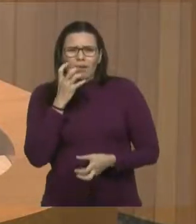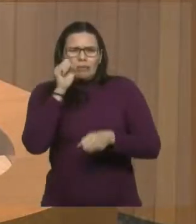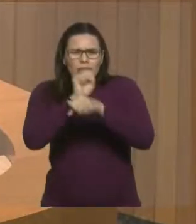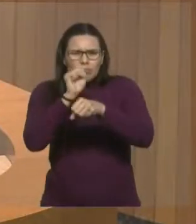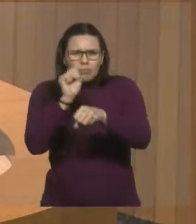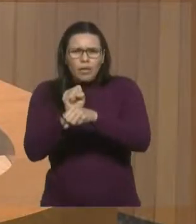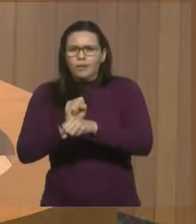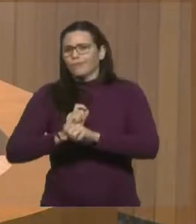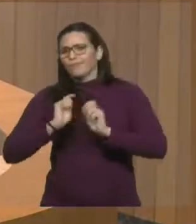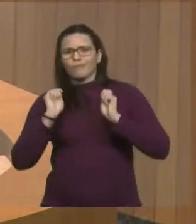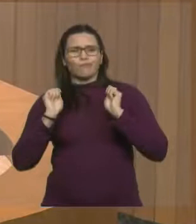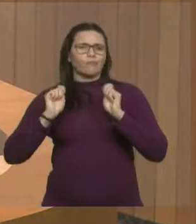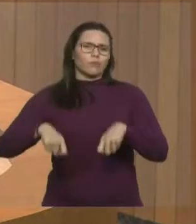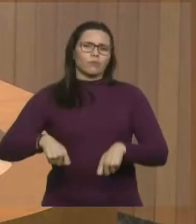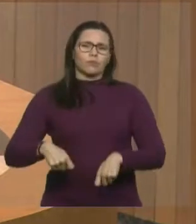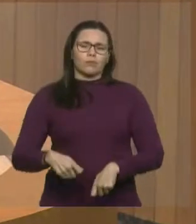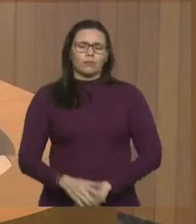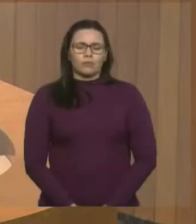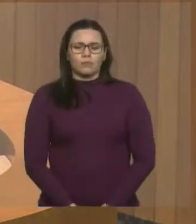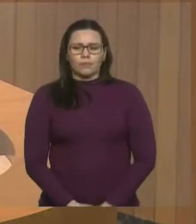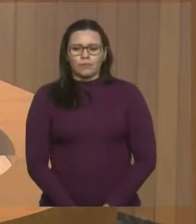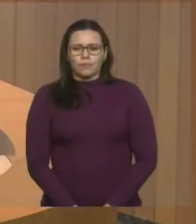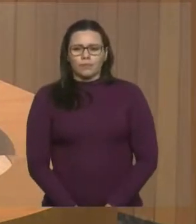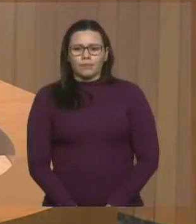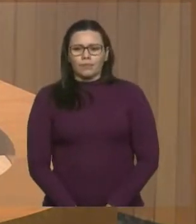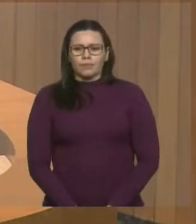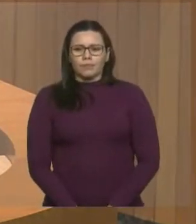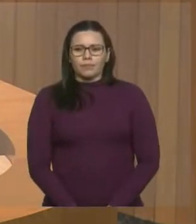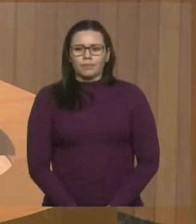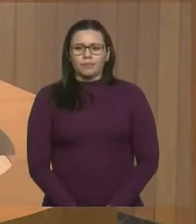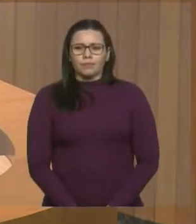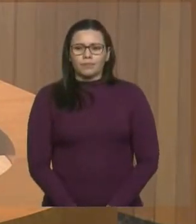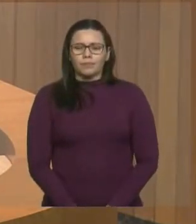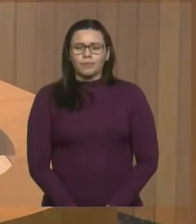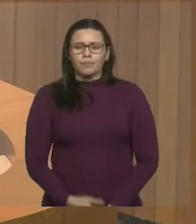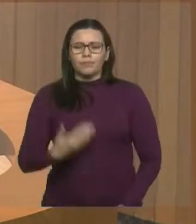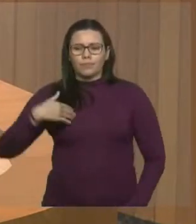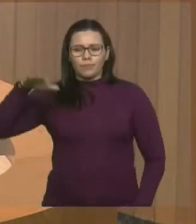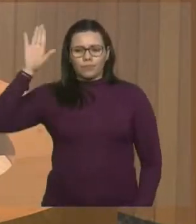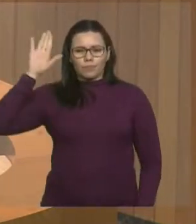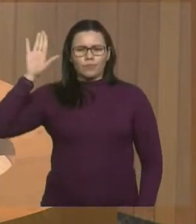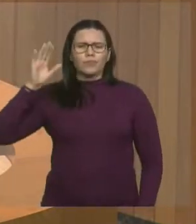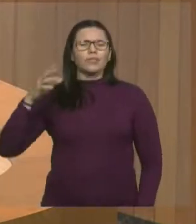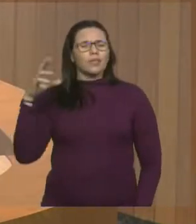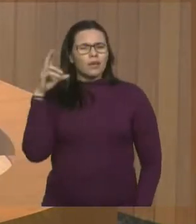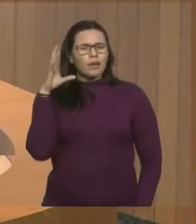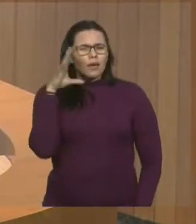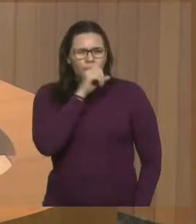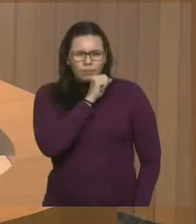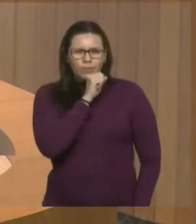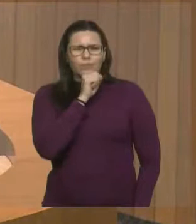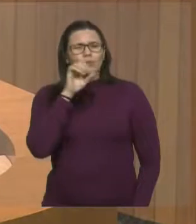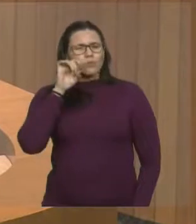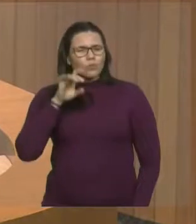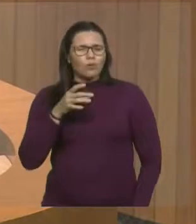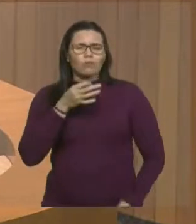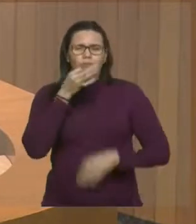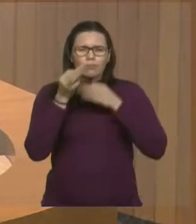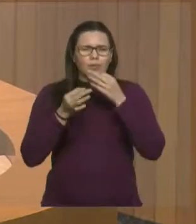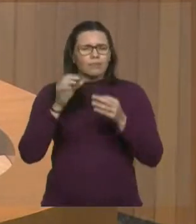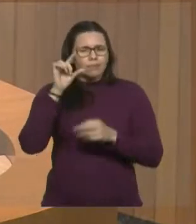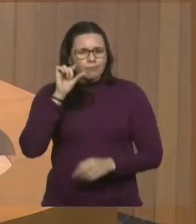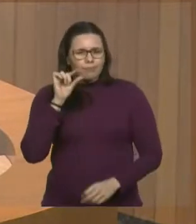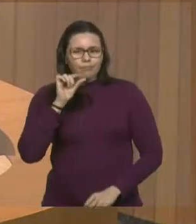Obrigado, doutora Helena. Deputado, Deputado Hélio, o senhor vai querer fazer Deputado, uso? Vossa Excelência. Só para complementar esse assunto, Deputado, eu lhe muito pedi-